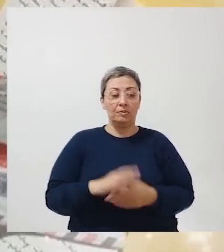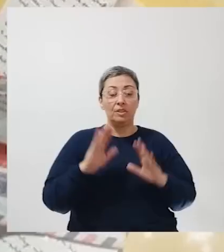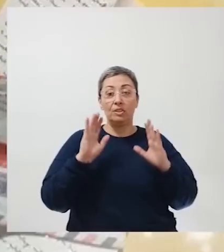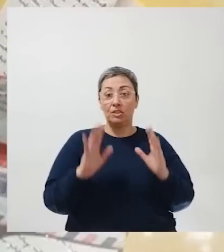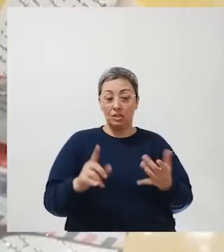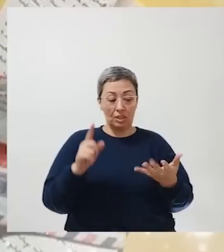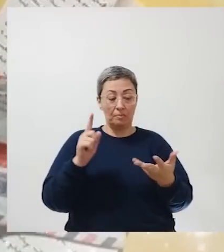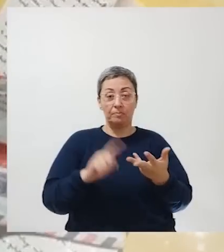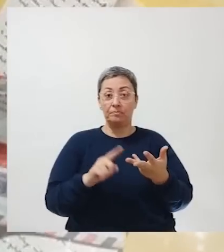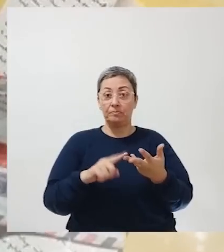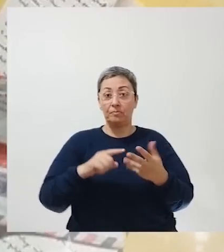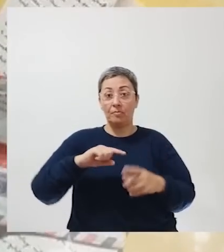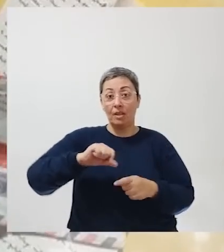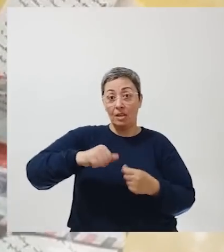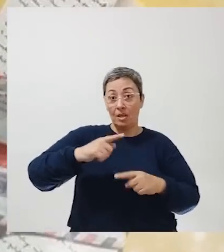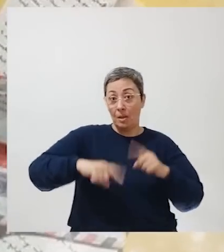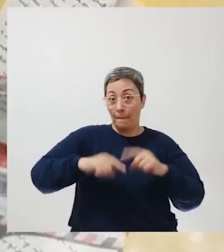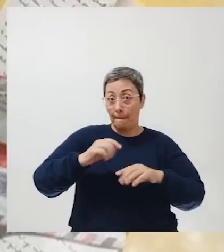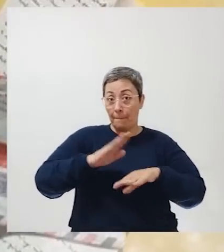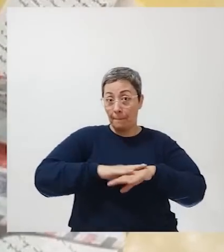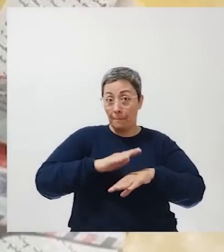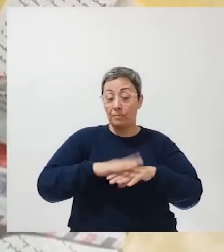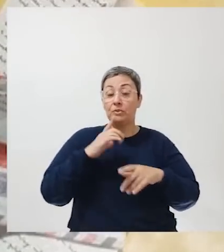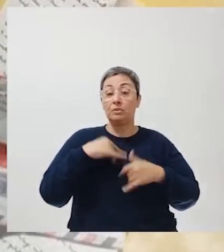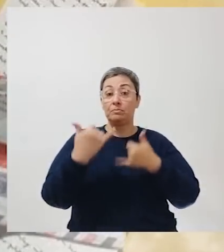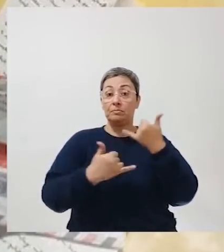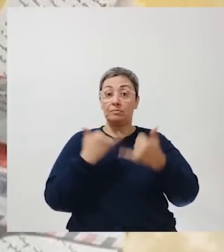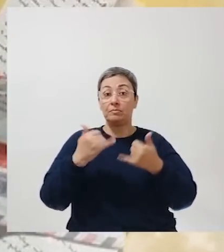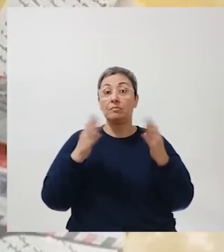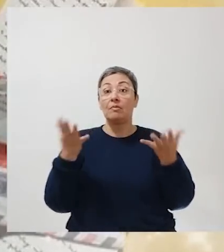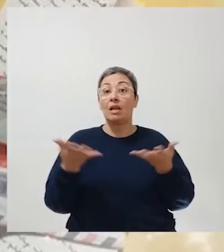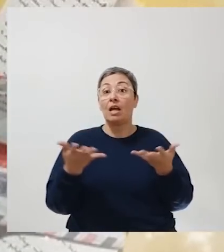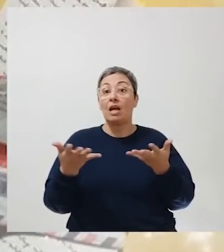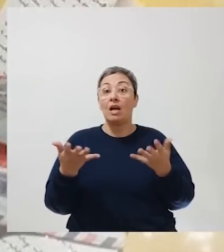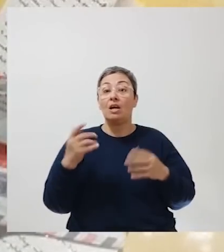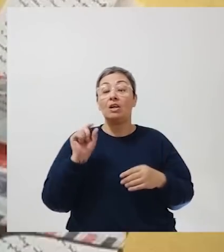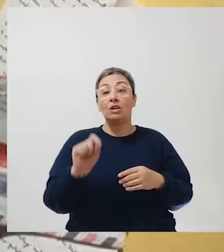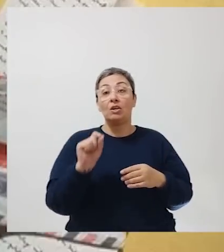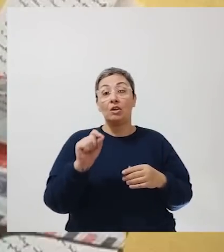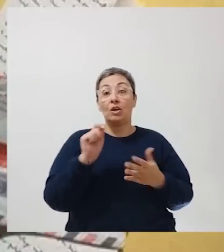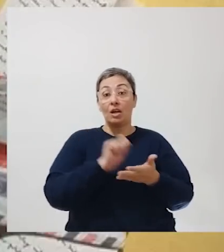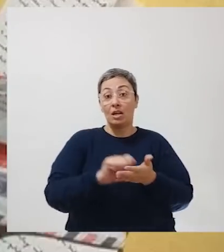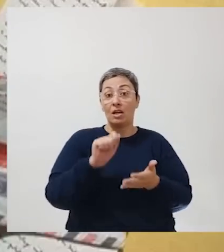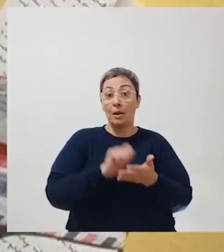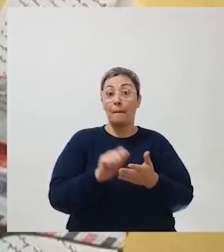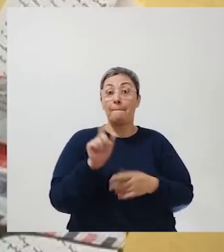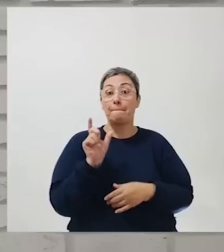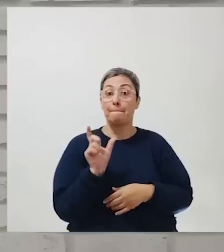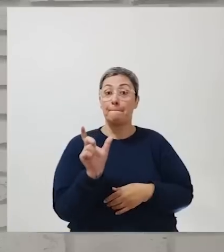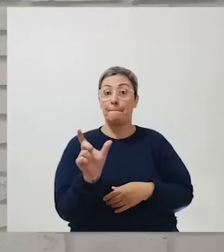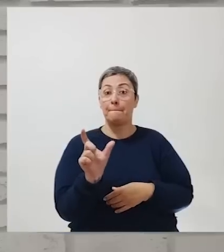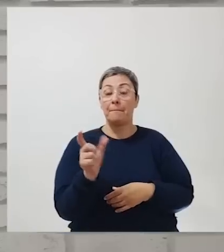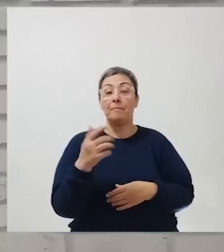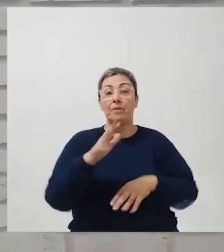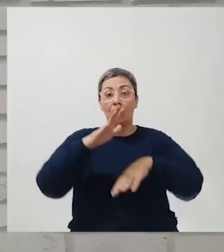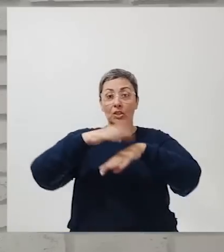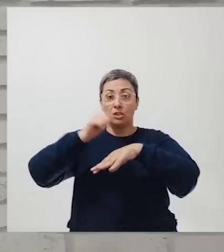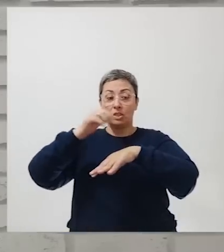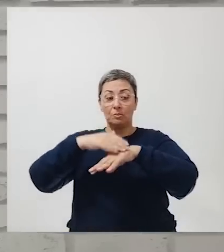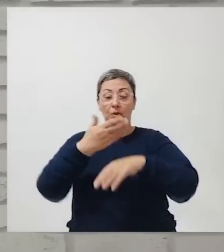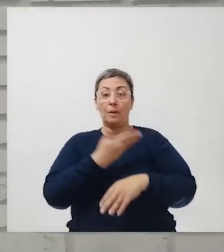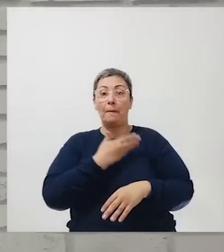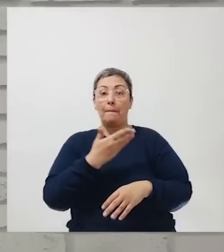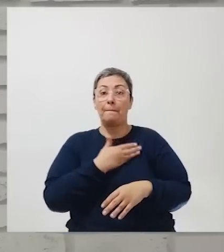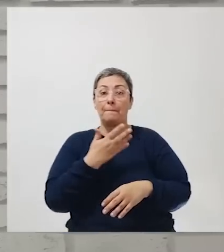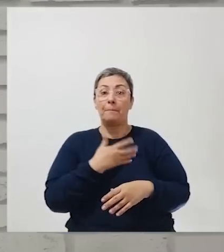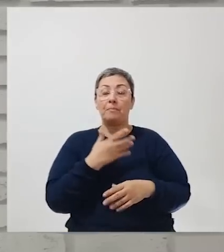já fizemos o nosso peão, já brincamos, agora é a hora de escrever as palavras. Chamei meu